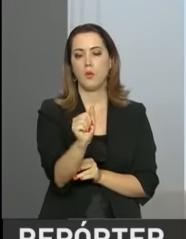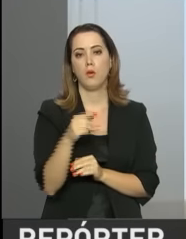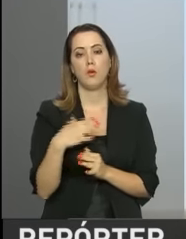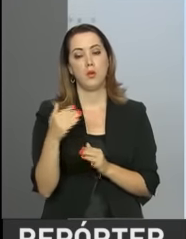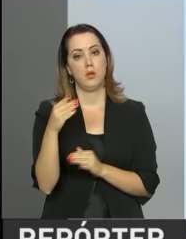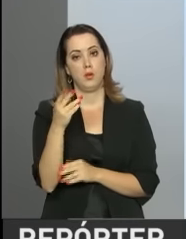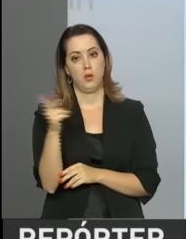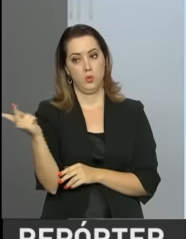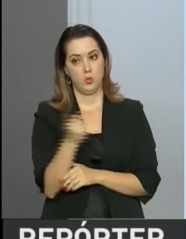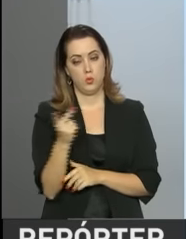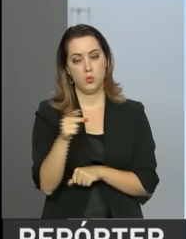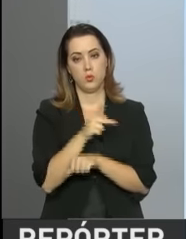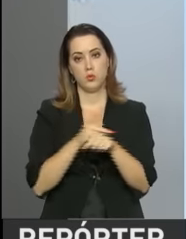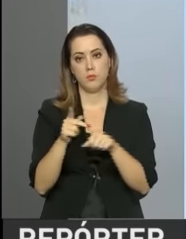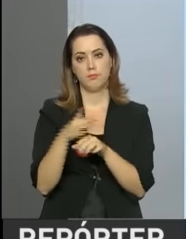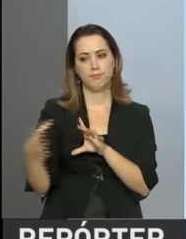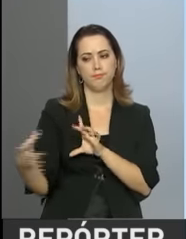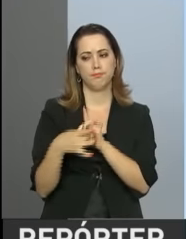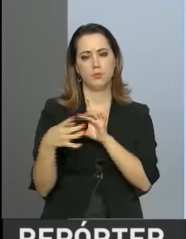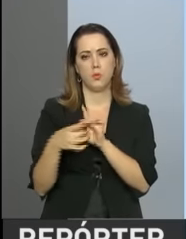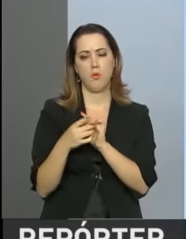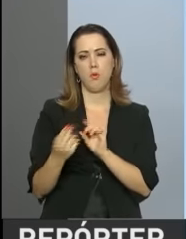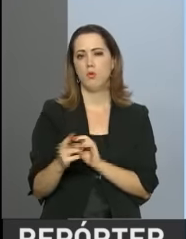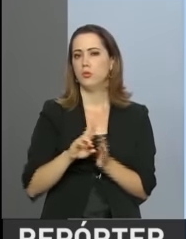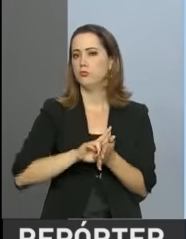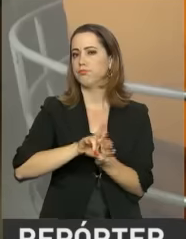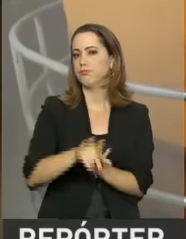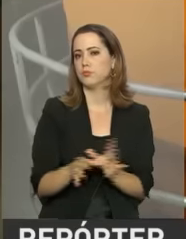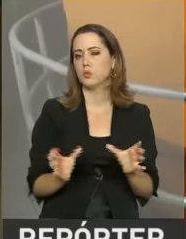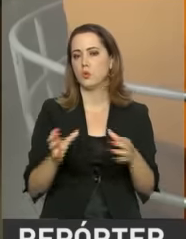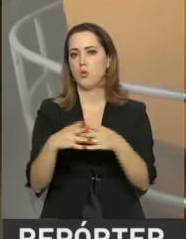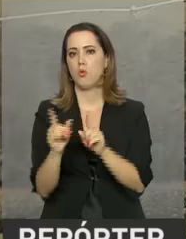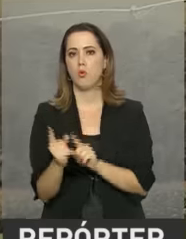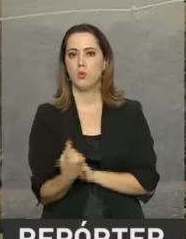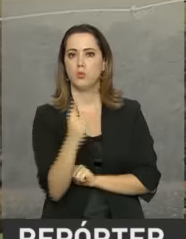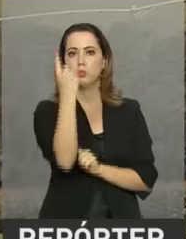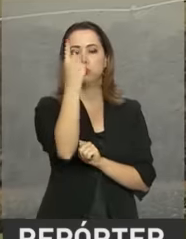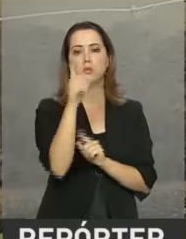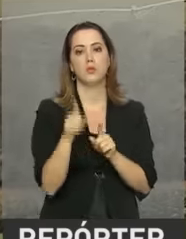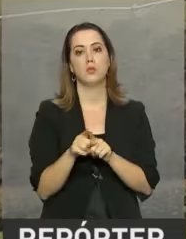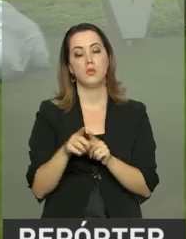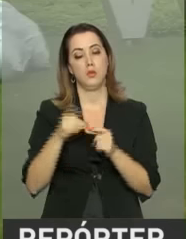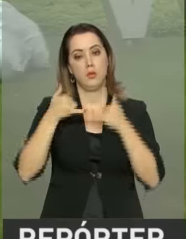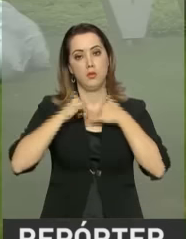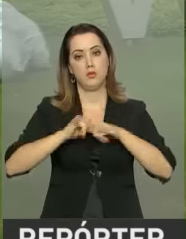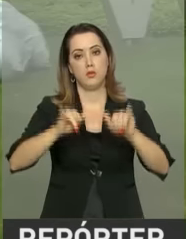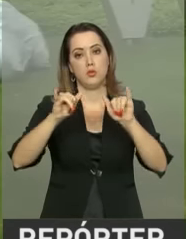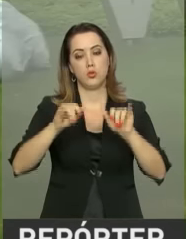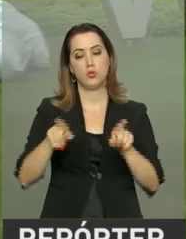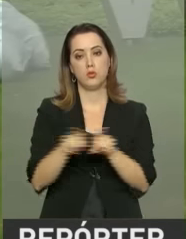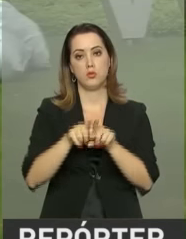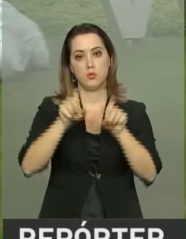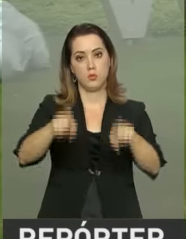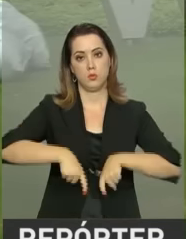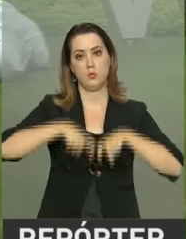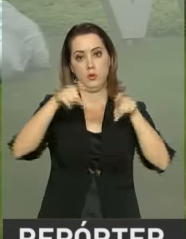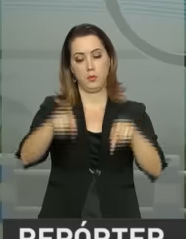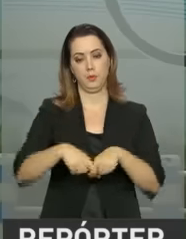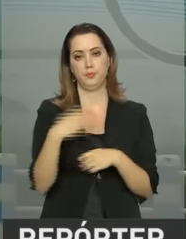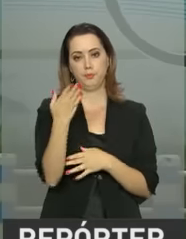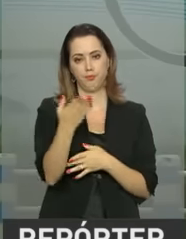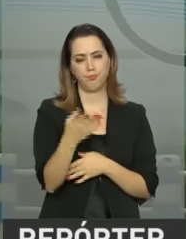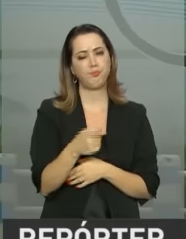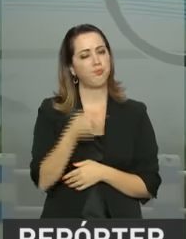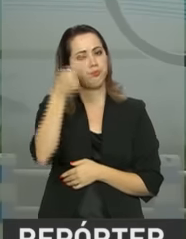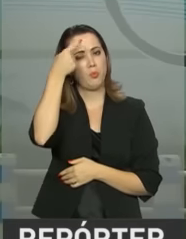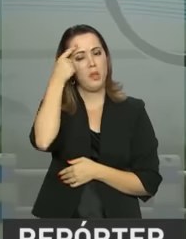cooperação em diversos setores como lançamento de satélites energia e agricultura e a ideia é aproveitar a viagem